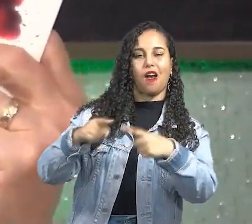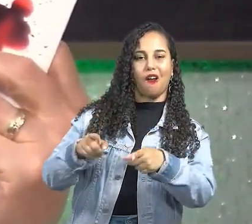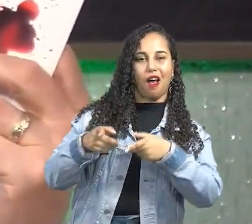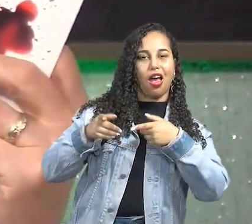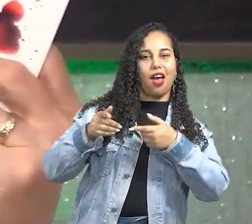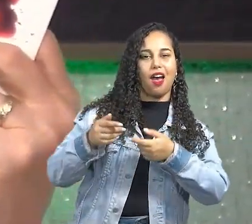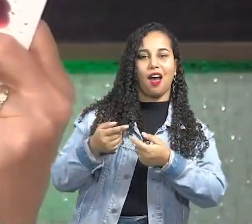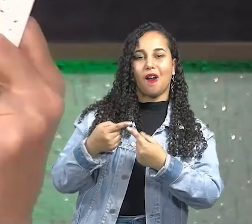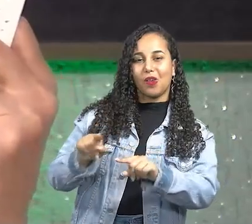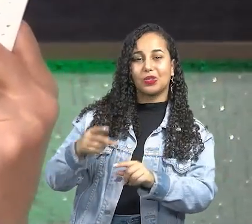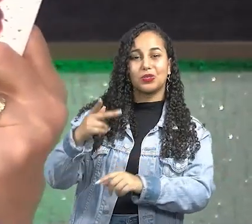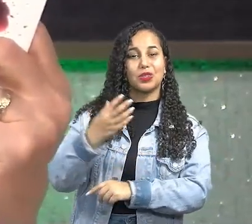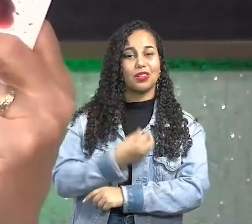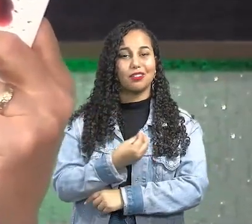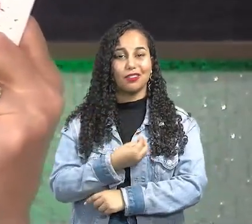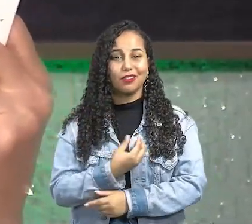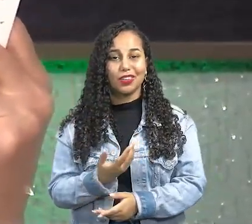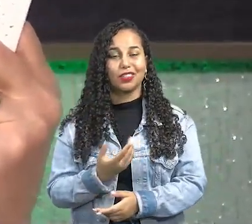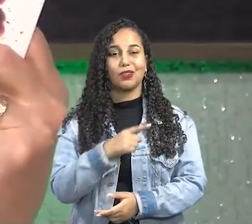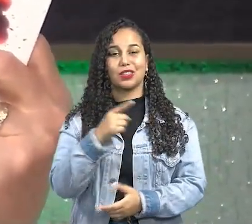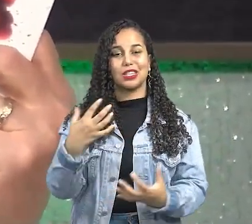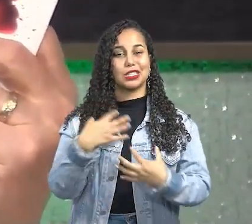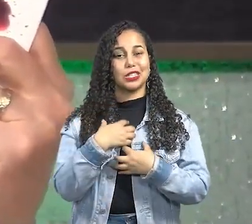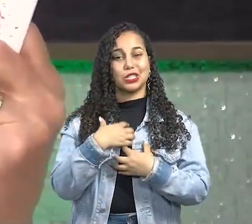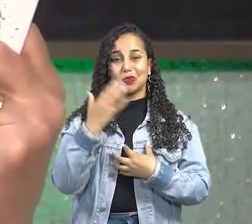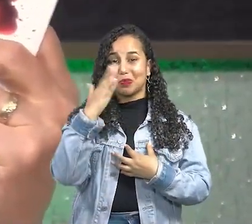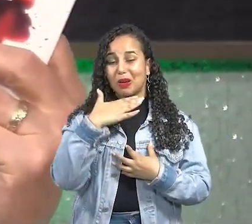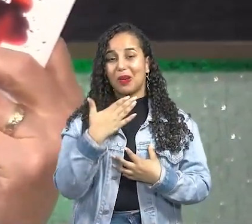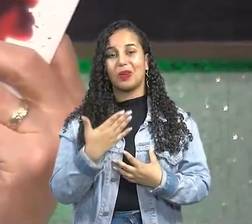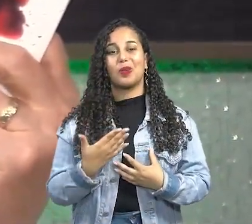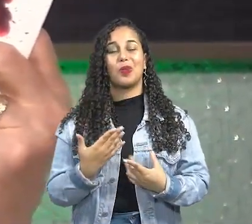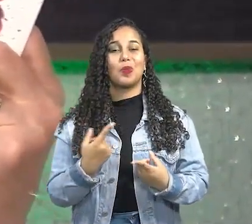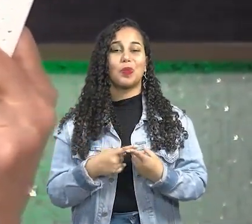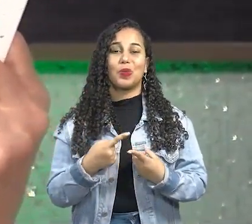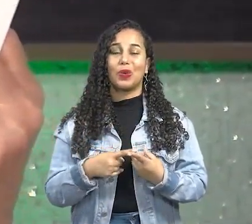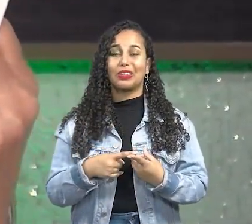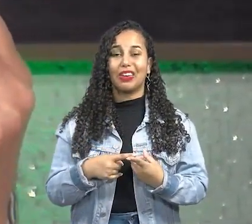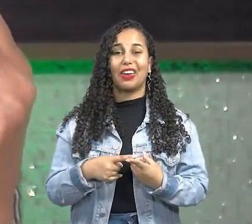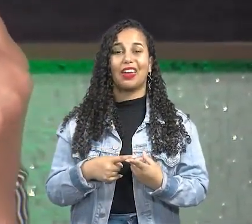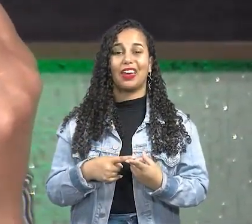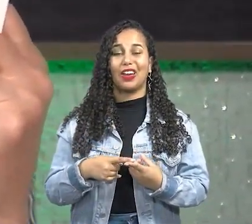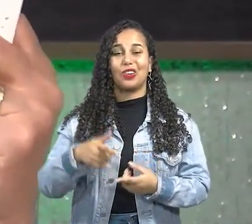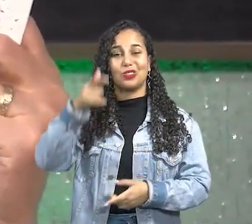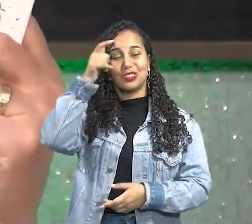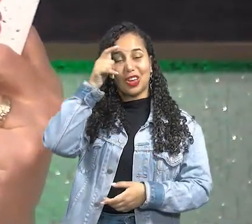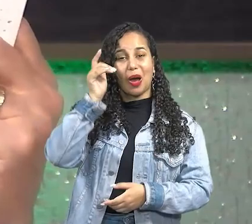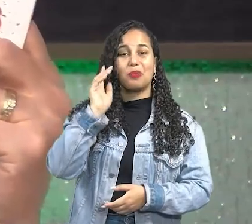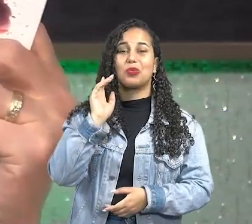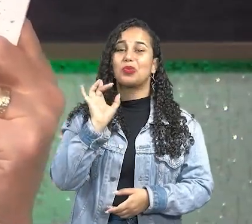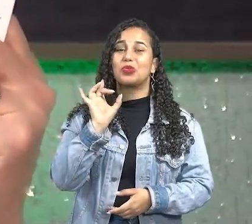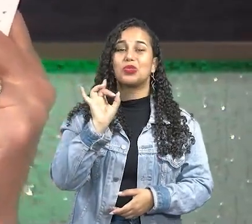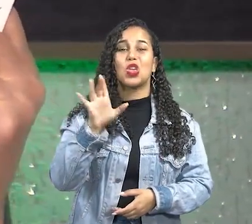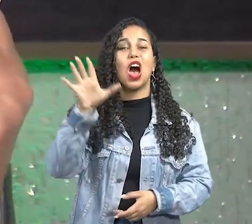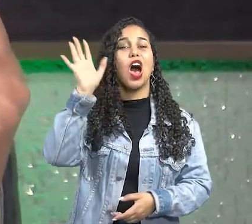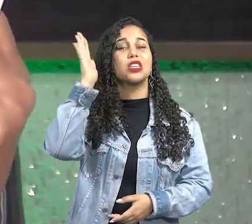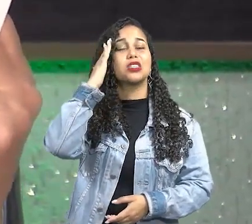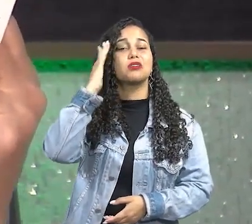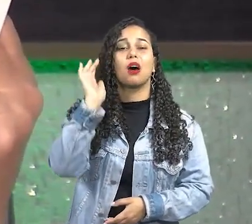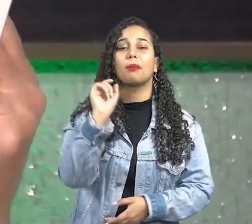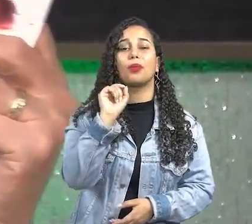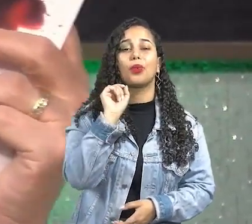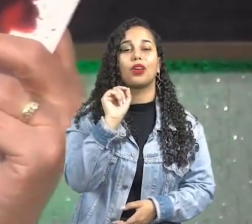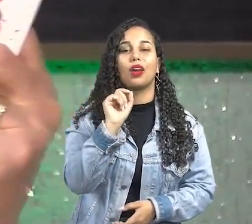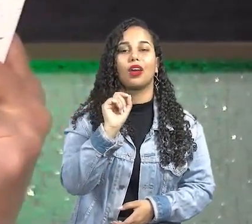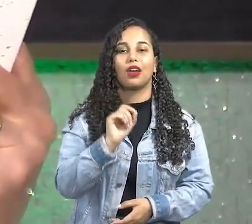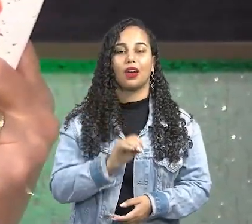para que haja sofrimento, abandono, desgaste, decepções. porque ele só sabe conjugar três